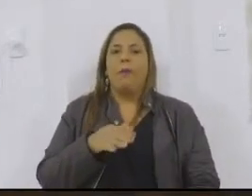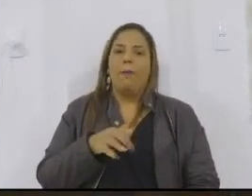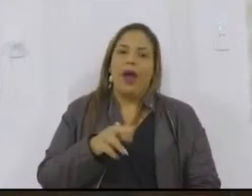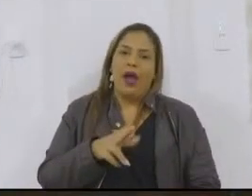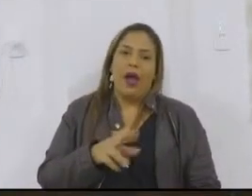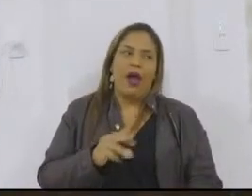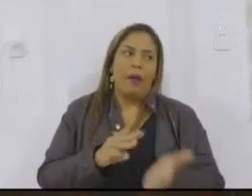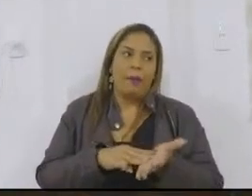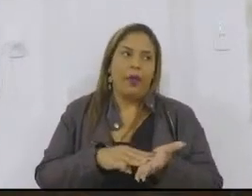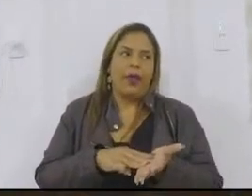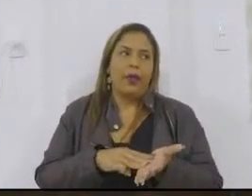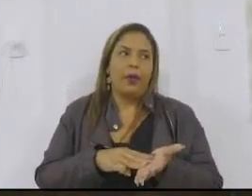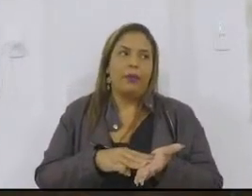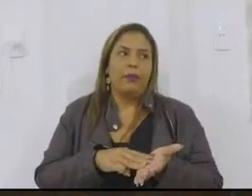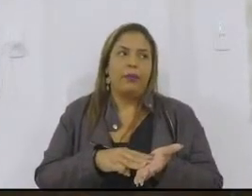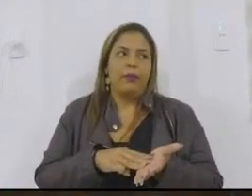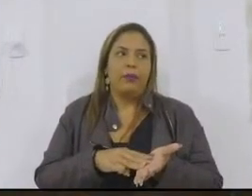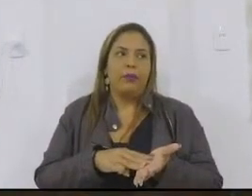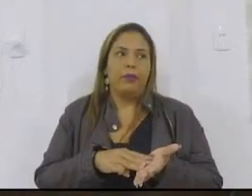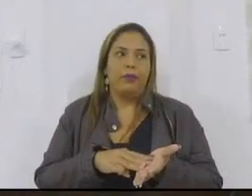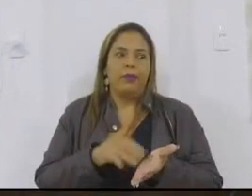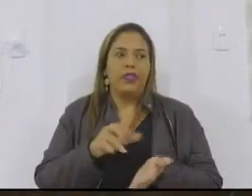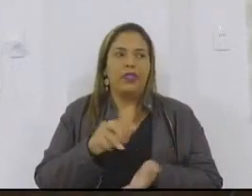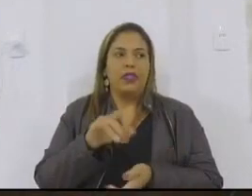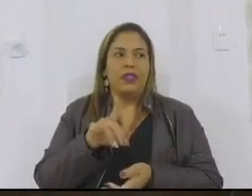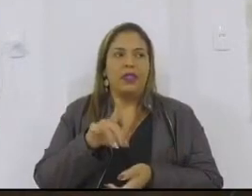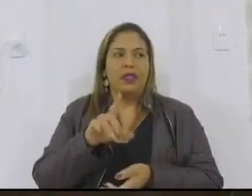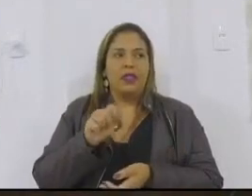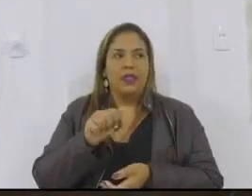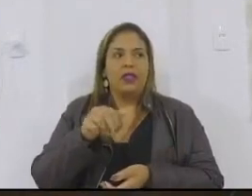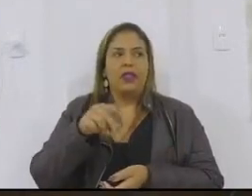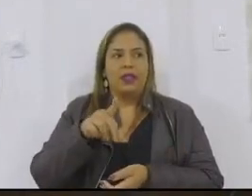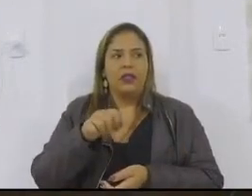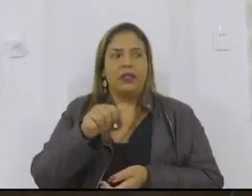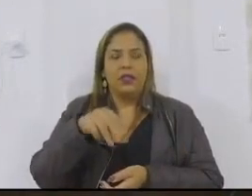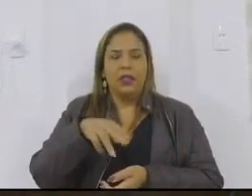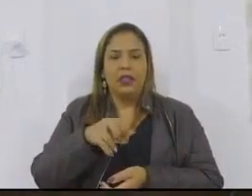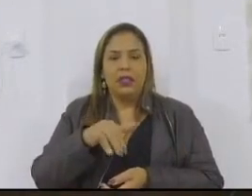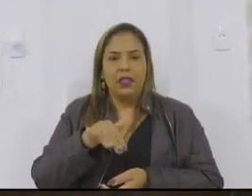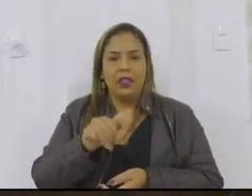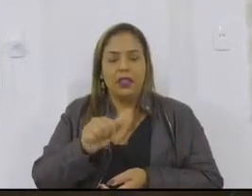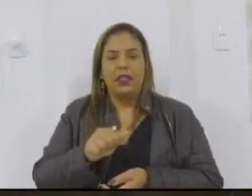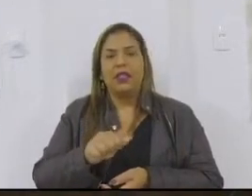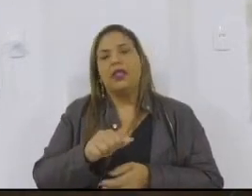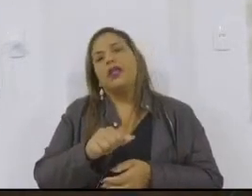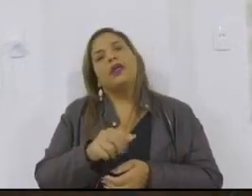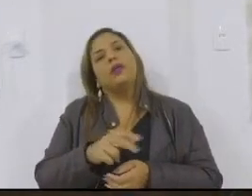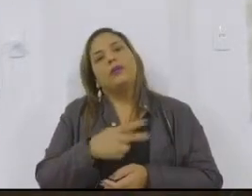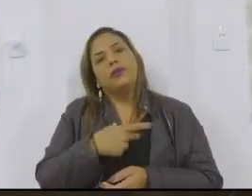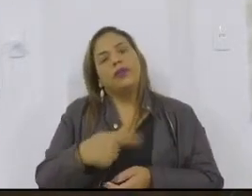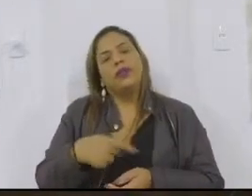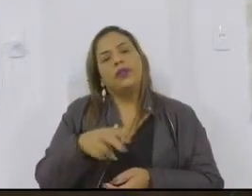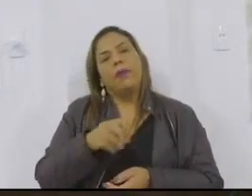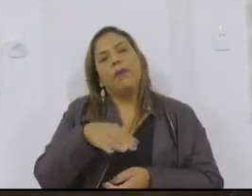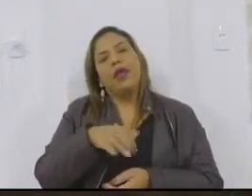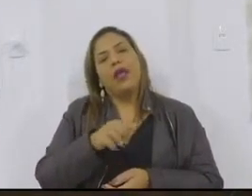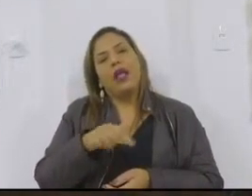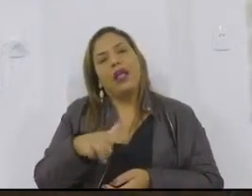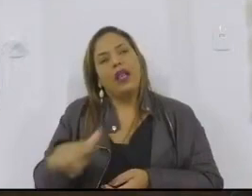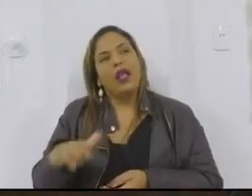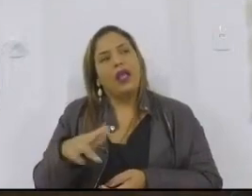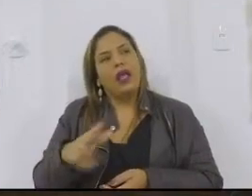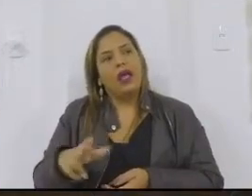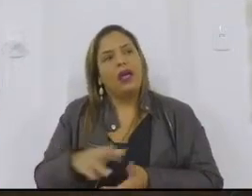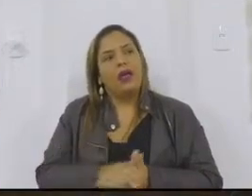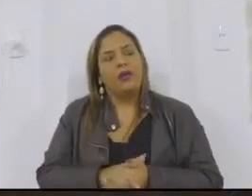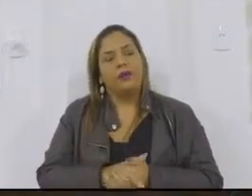Ferreira, membro. Comissão de Cidadania, Segurança e Consumidor, Miller Abreu, presidente e relator. Presidente, Sérgio